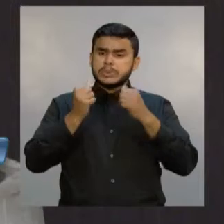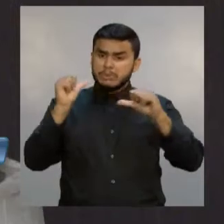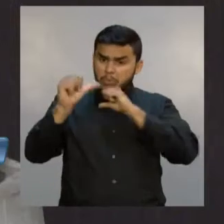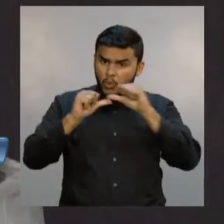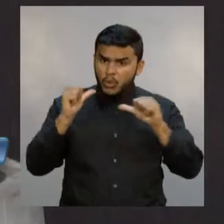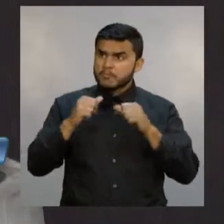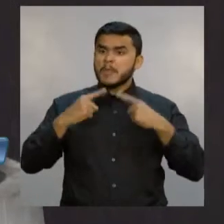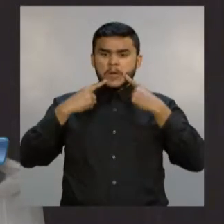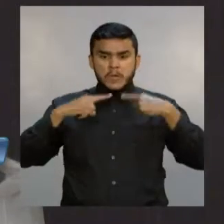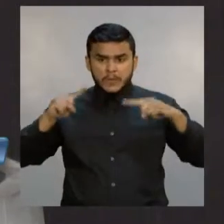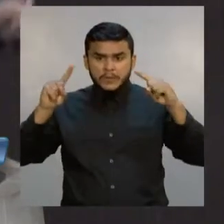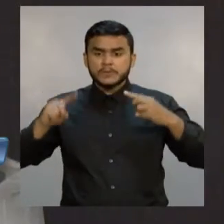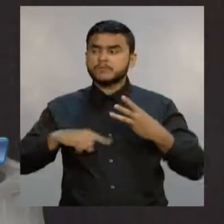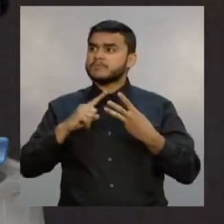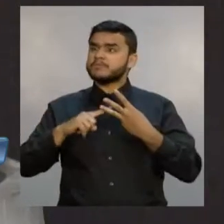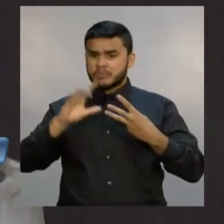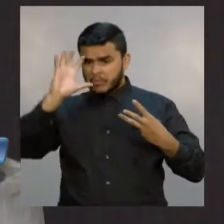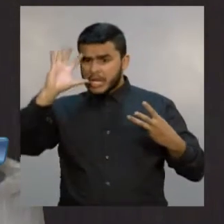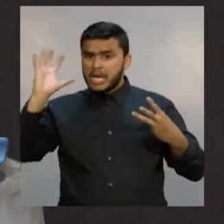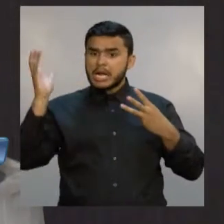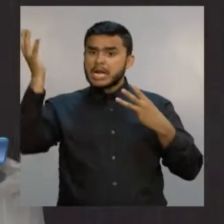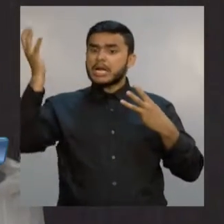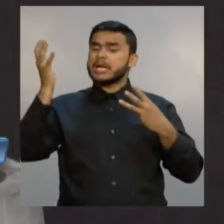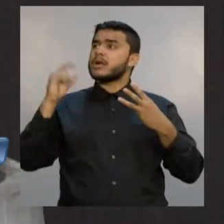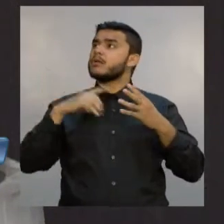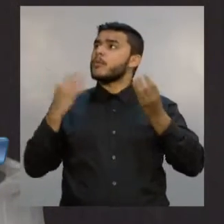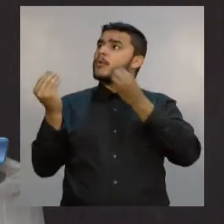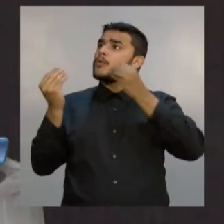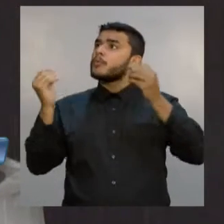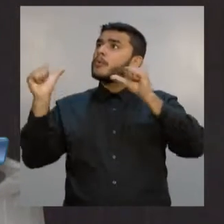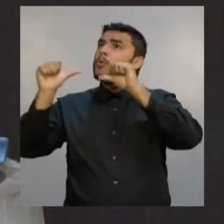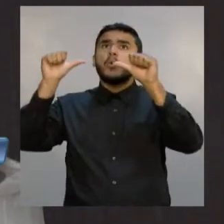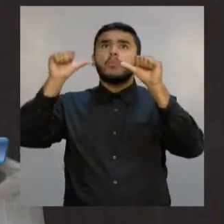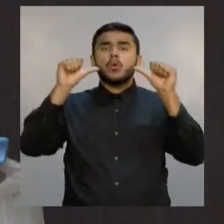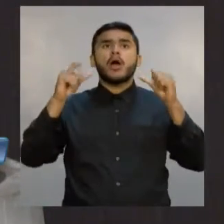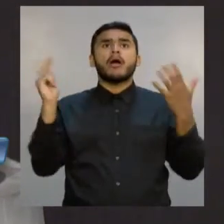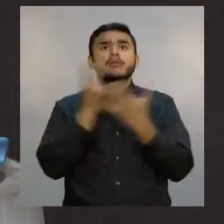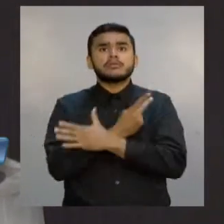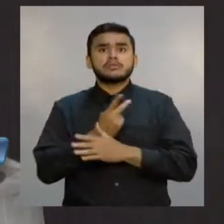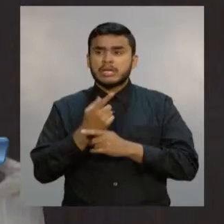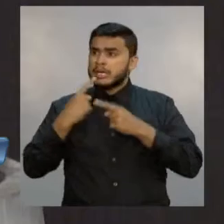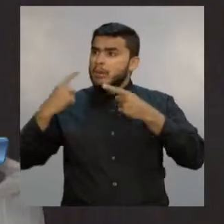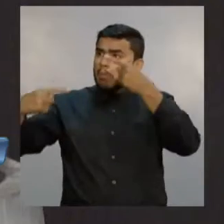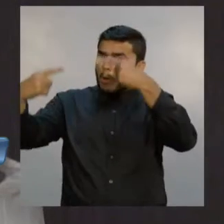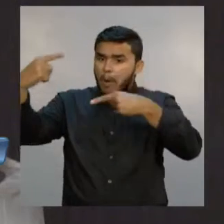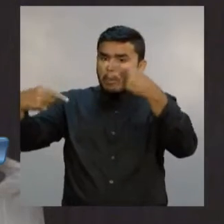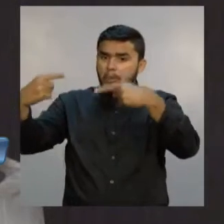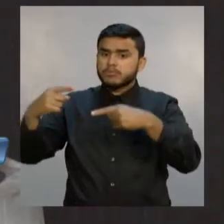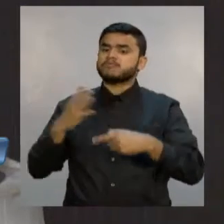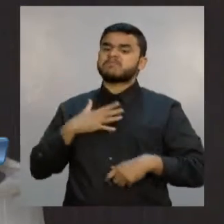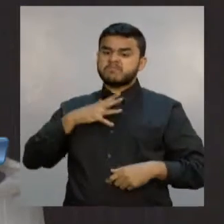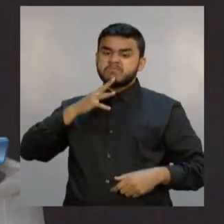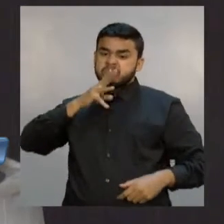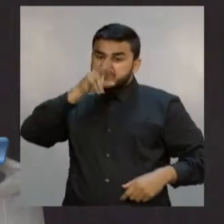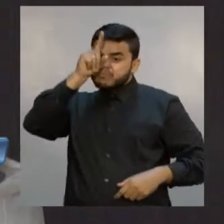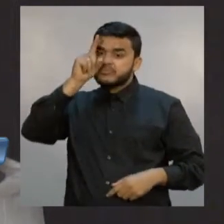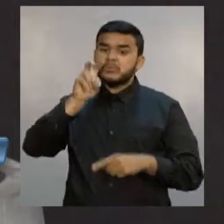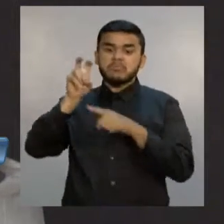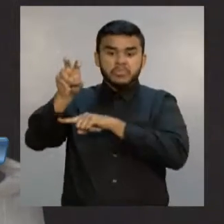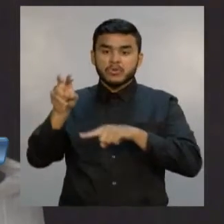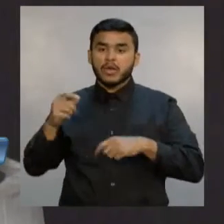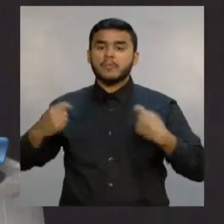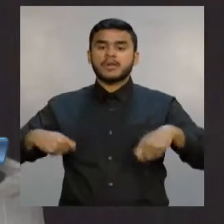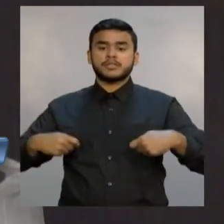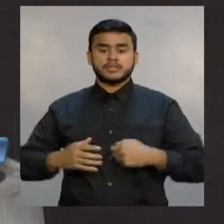equidade, a igualdade de gênero, lideradas por mulheres de 16 anos. Veja o movimento das mulheres